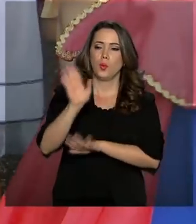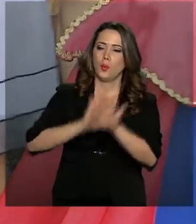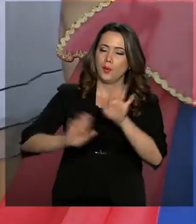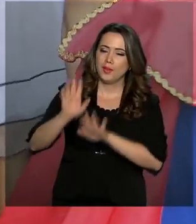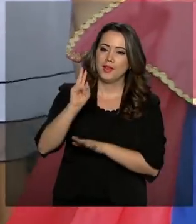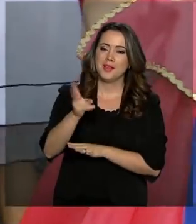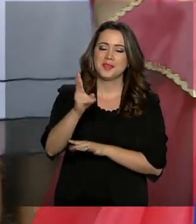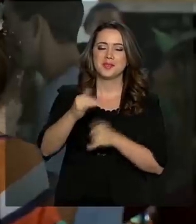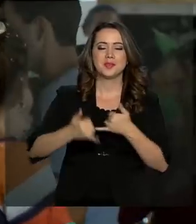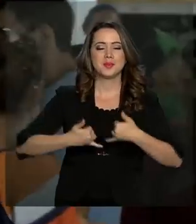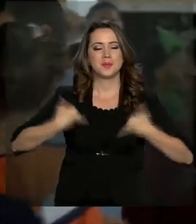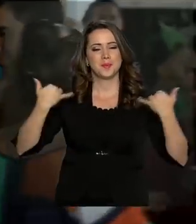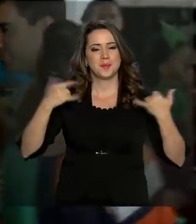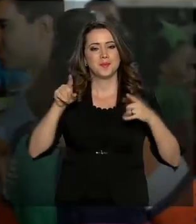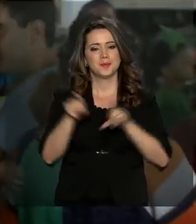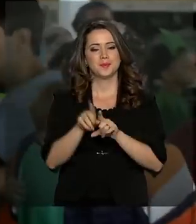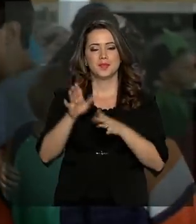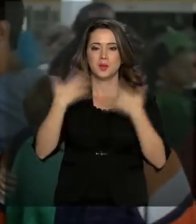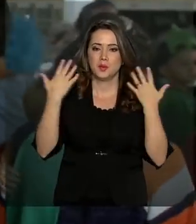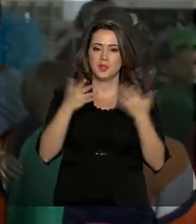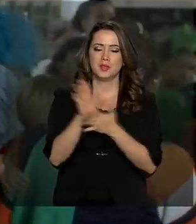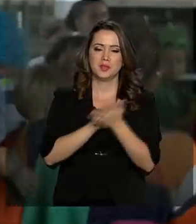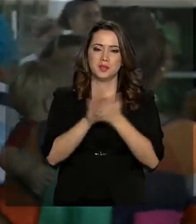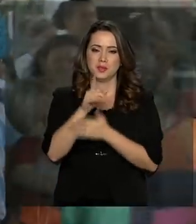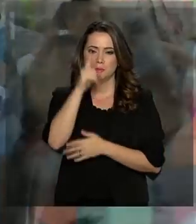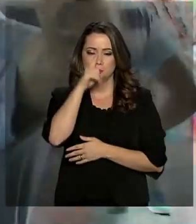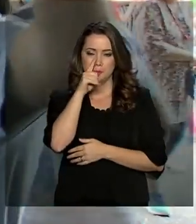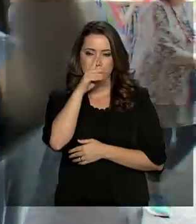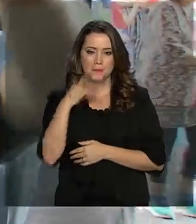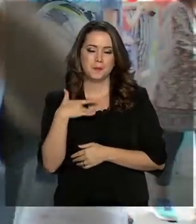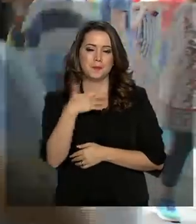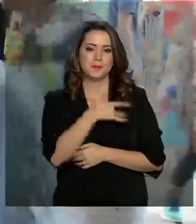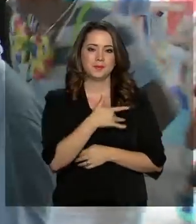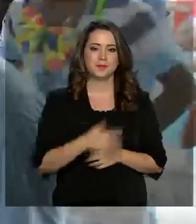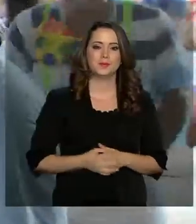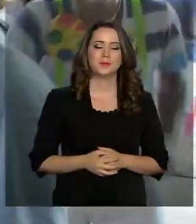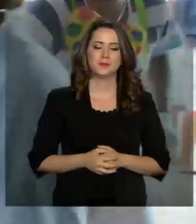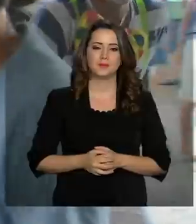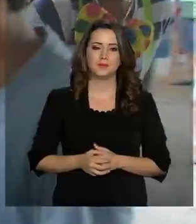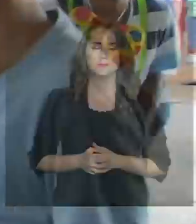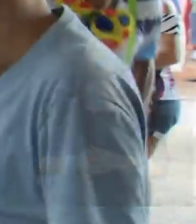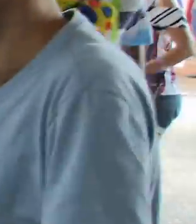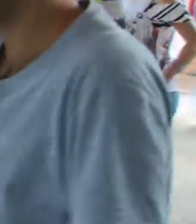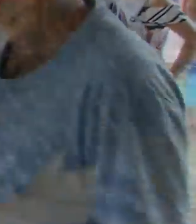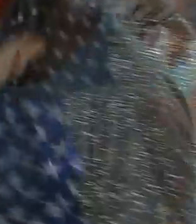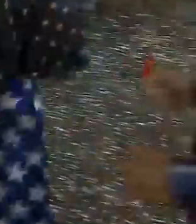para curtir bastante, com alegria e sem riscos à saúde.